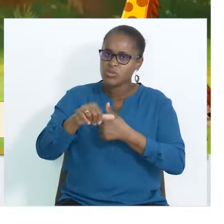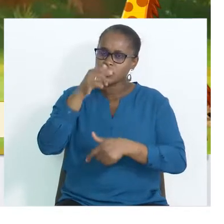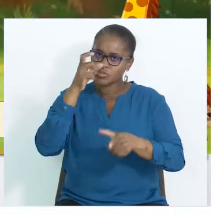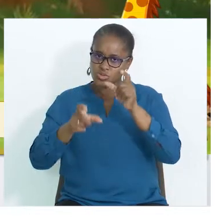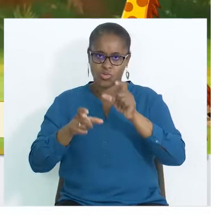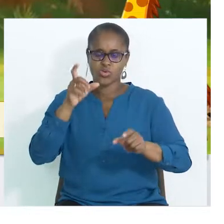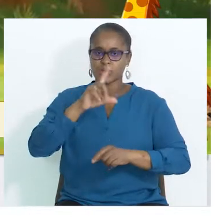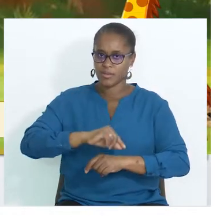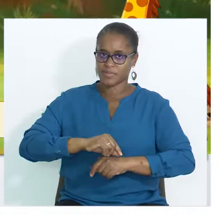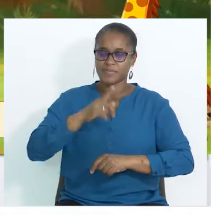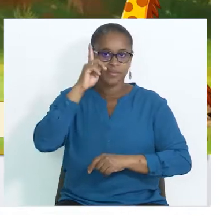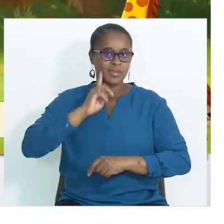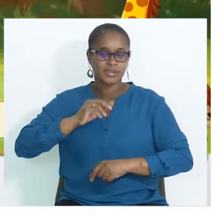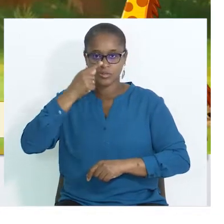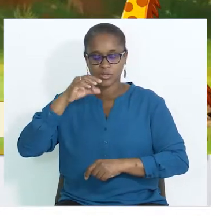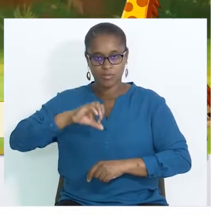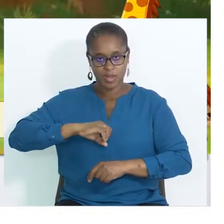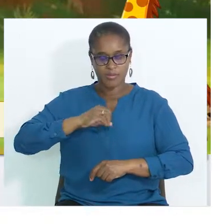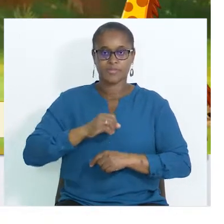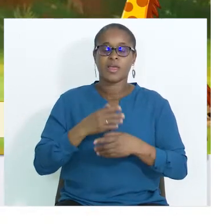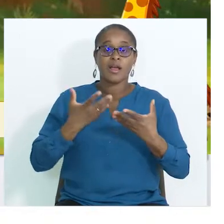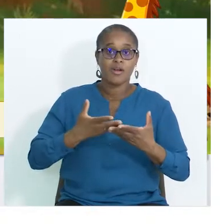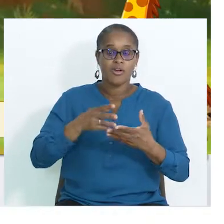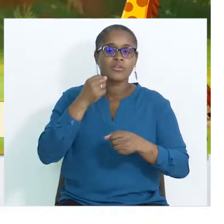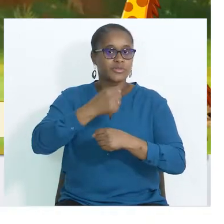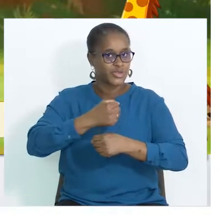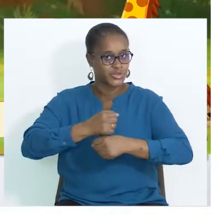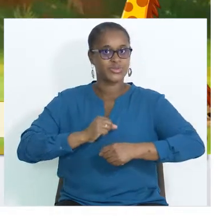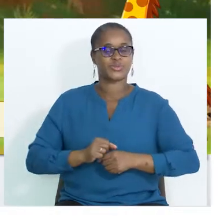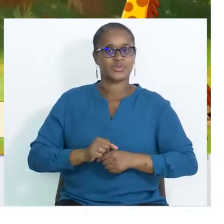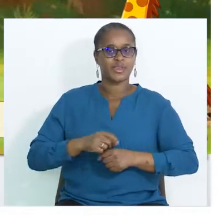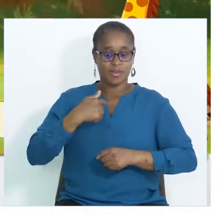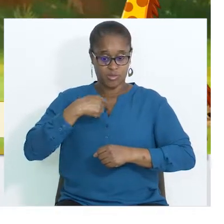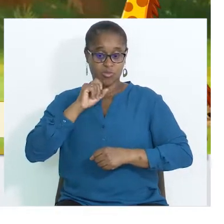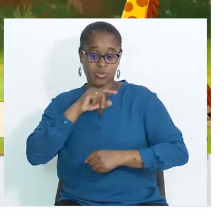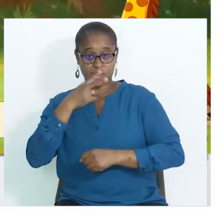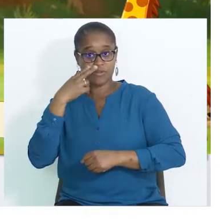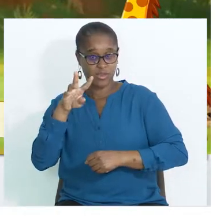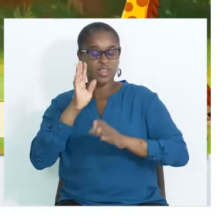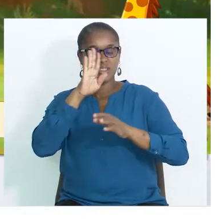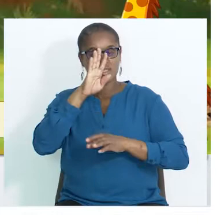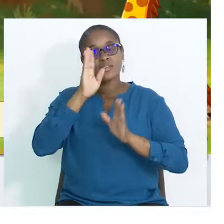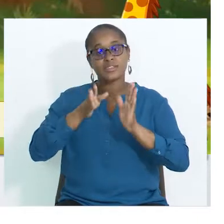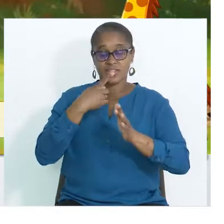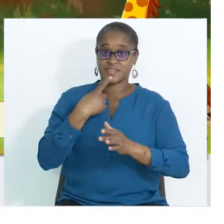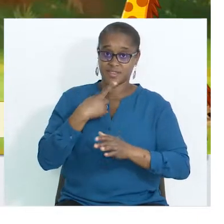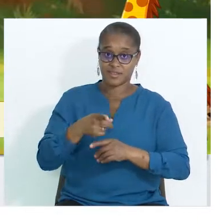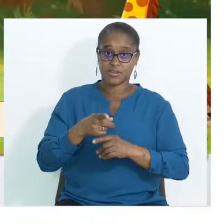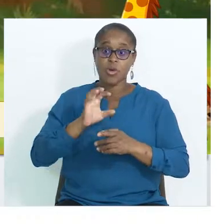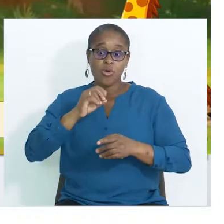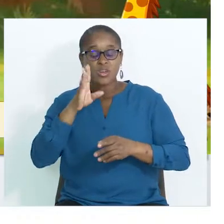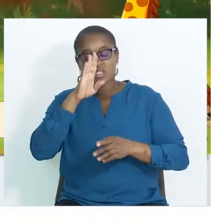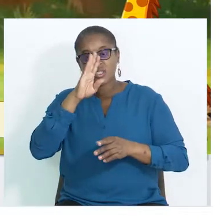das pessoas e as meninas e meninos agora vamos ao exercício para poder ver se já entenderam